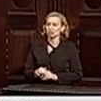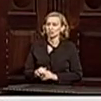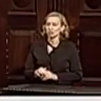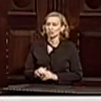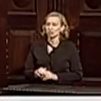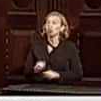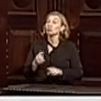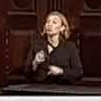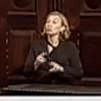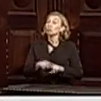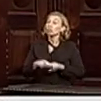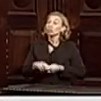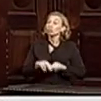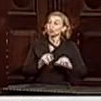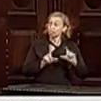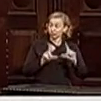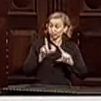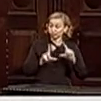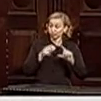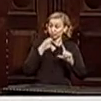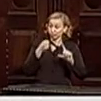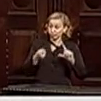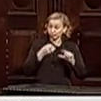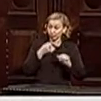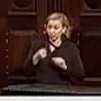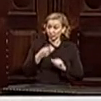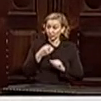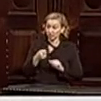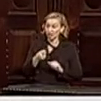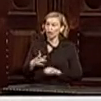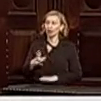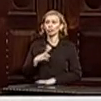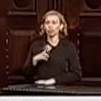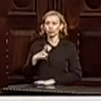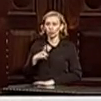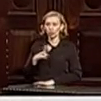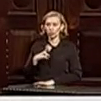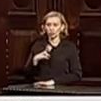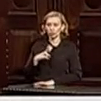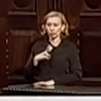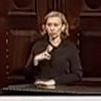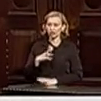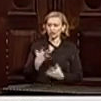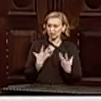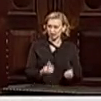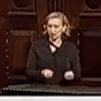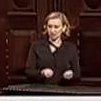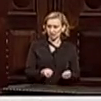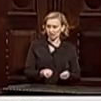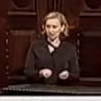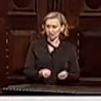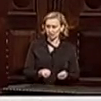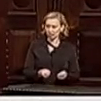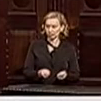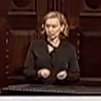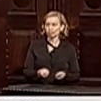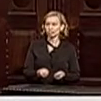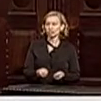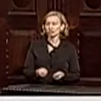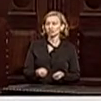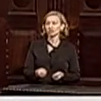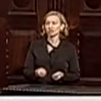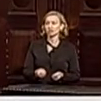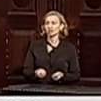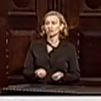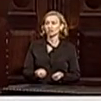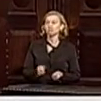grande imprensa, a própria decisão da Corte, do Tribunal Regional Federal da 2ª Região,